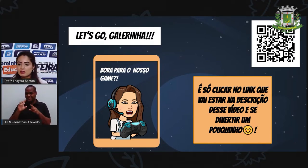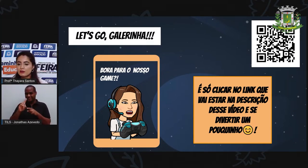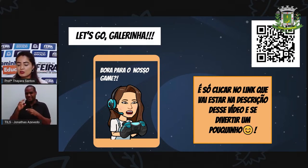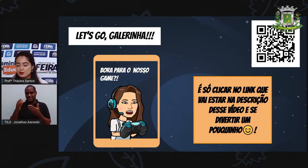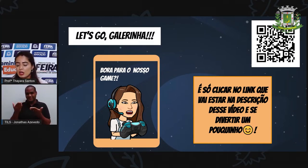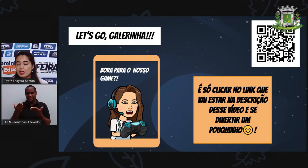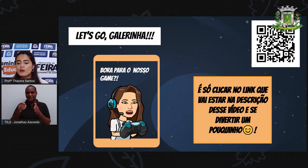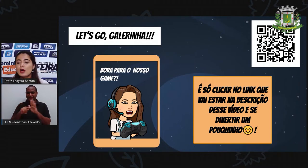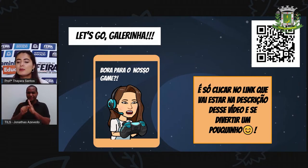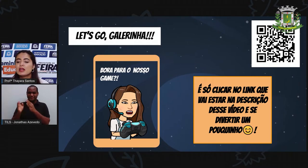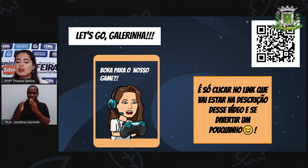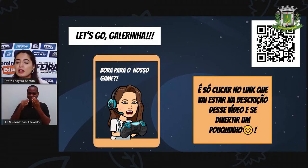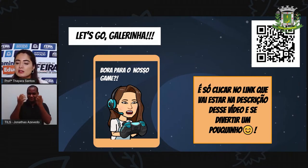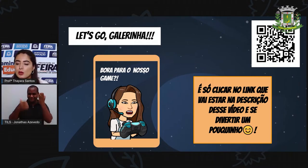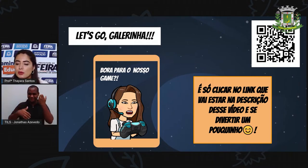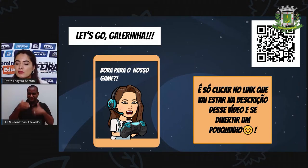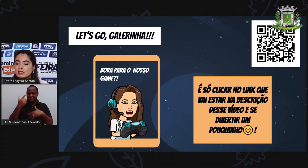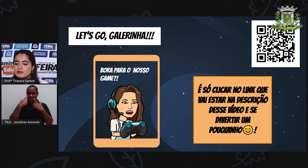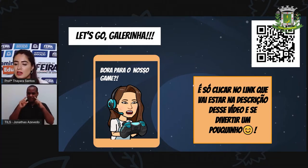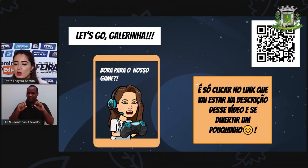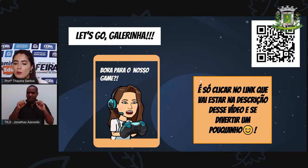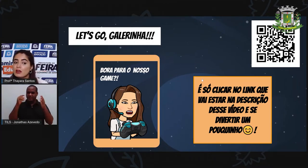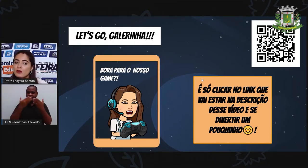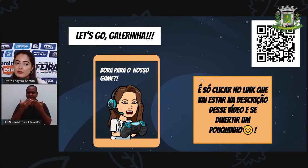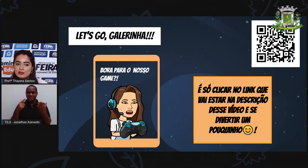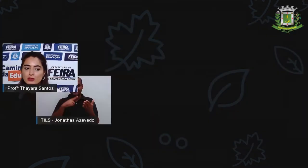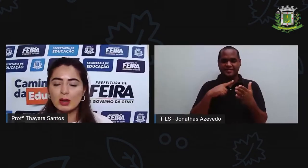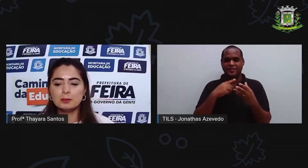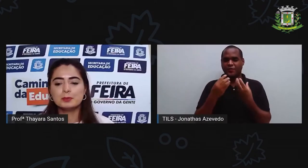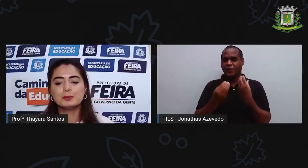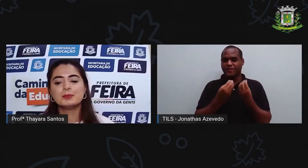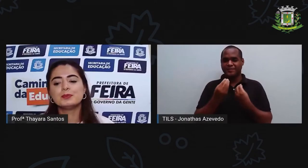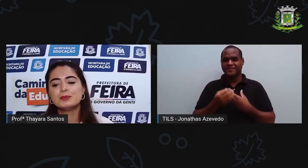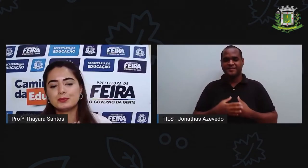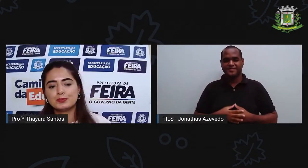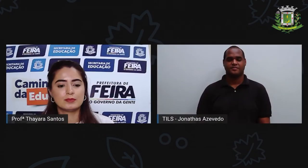desse vídeo. Eu vou abrir aqui só para vocês verem como é que vai funcionar.